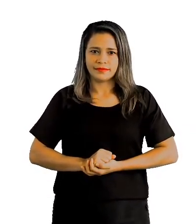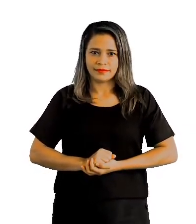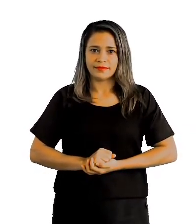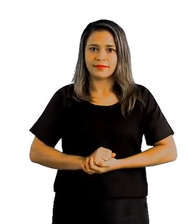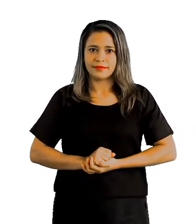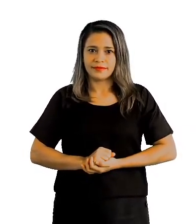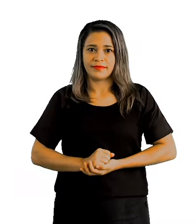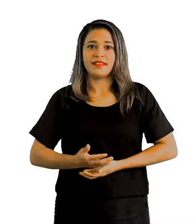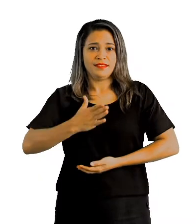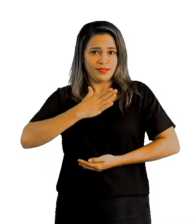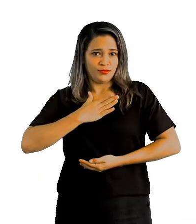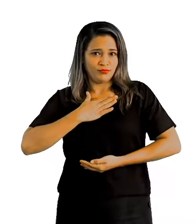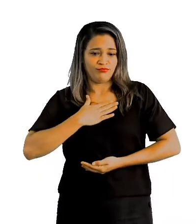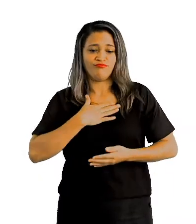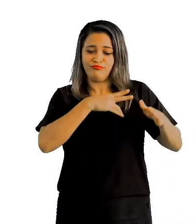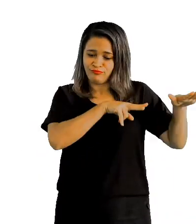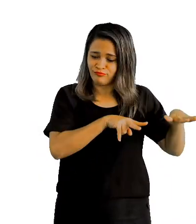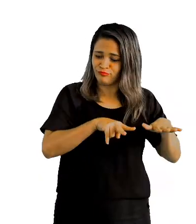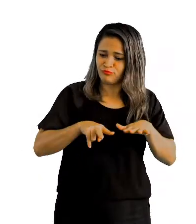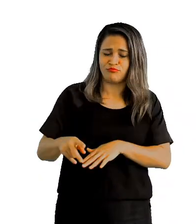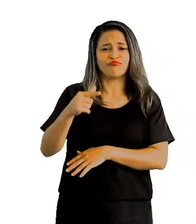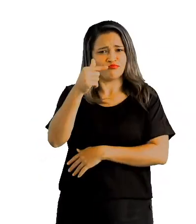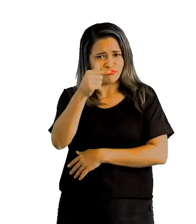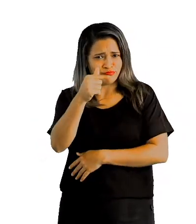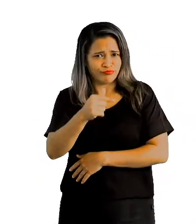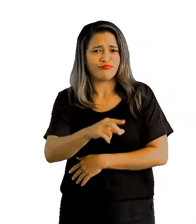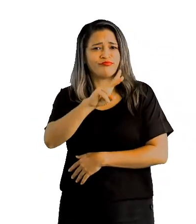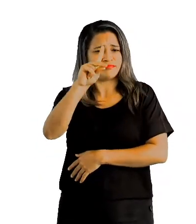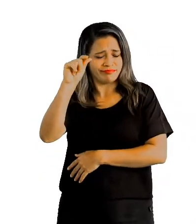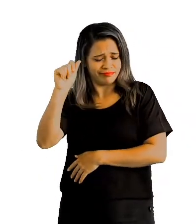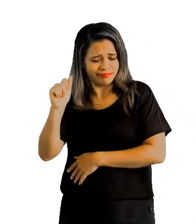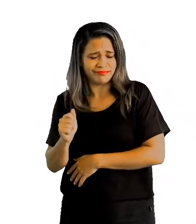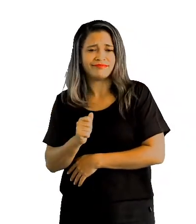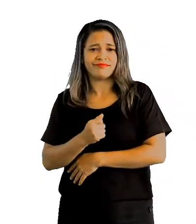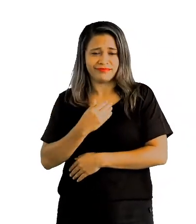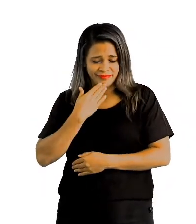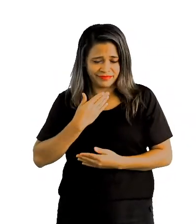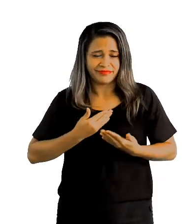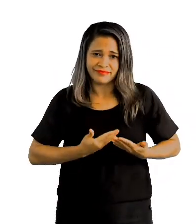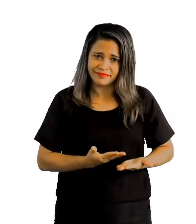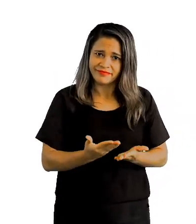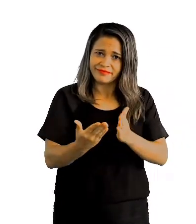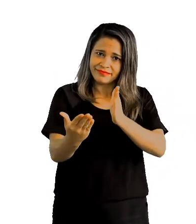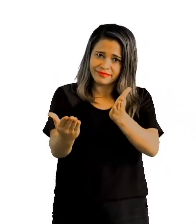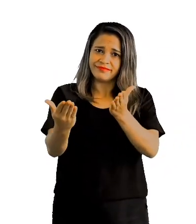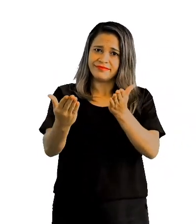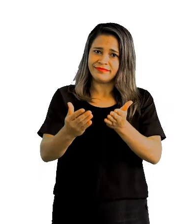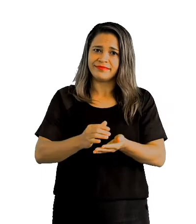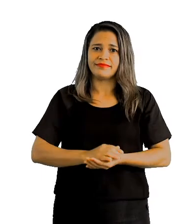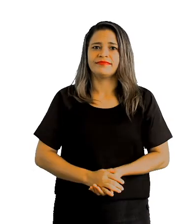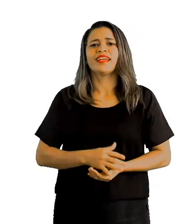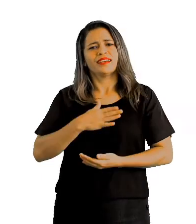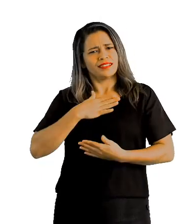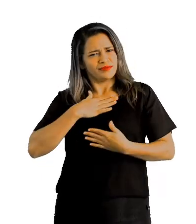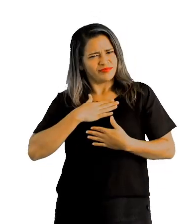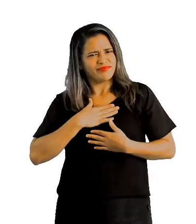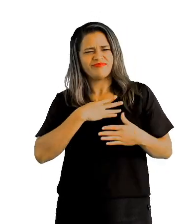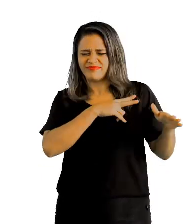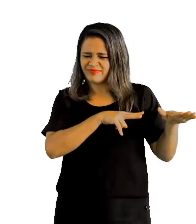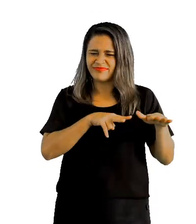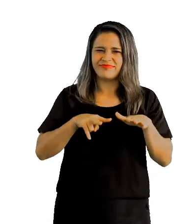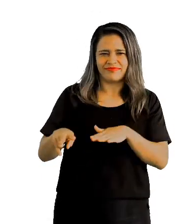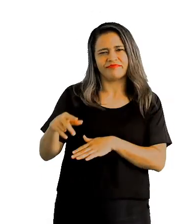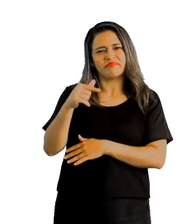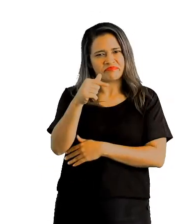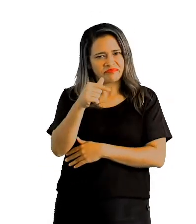A minha semana tem 7 dias e eu quero te contar. A minha semana